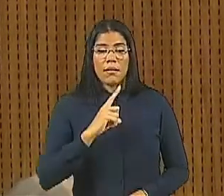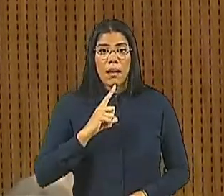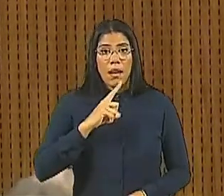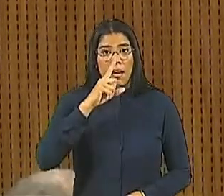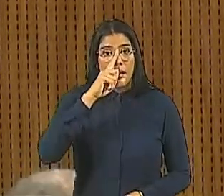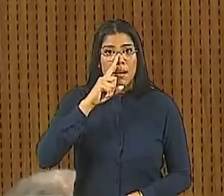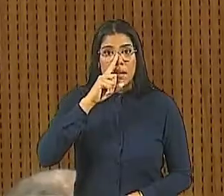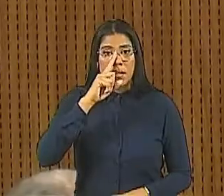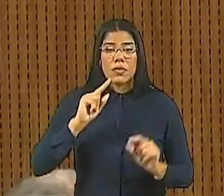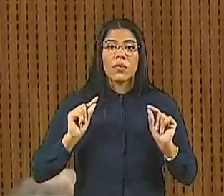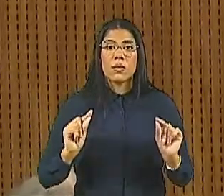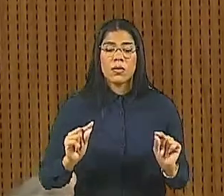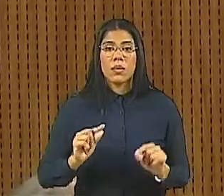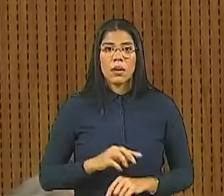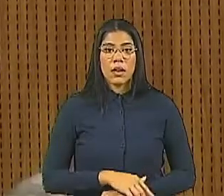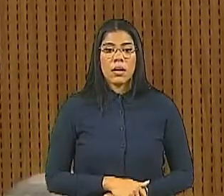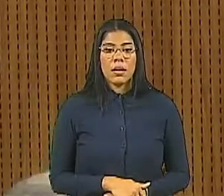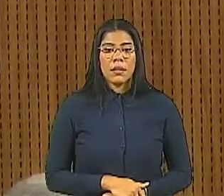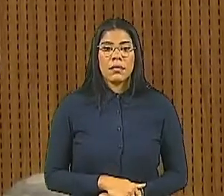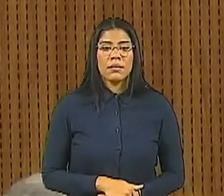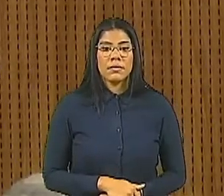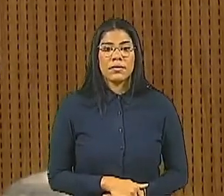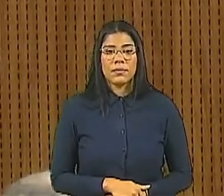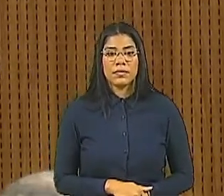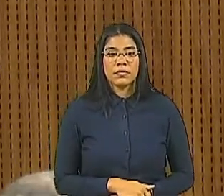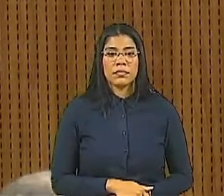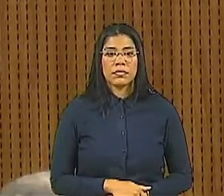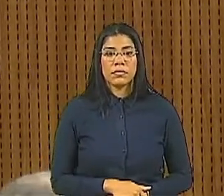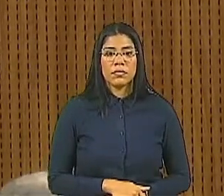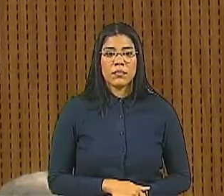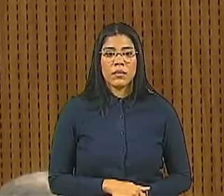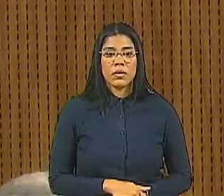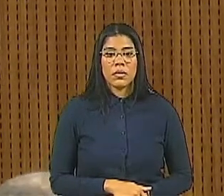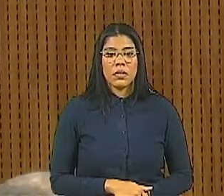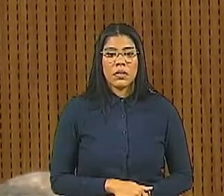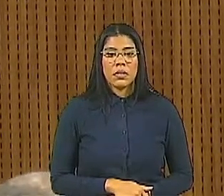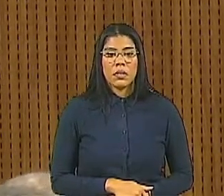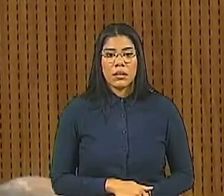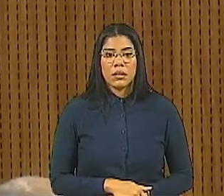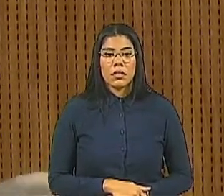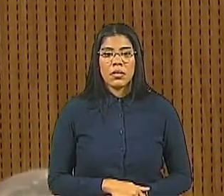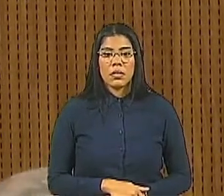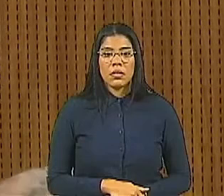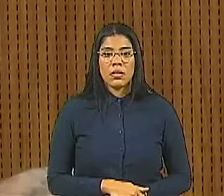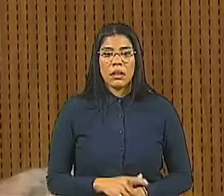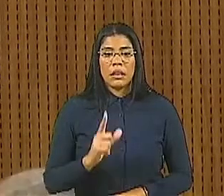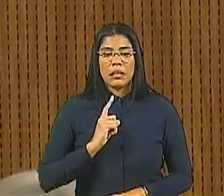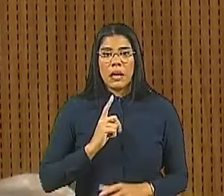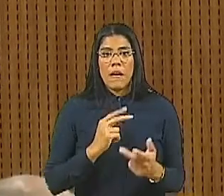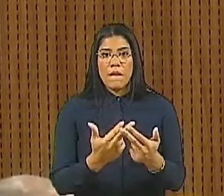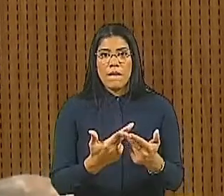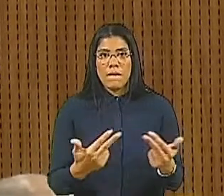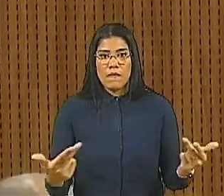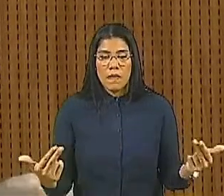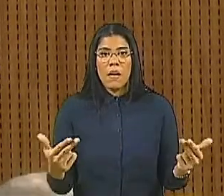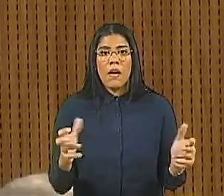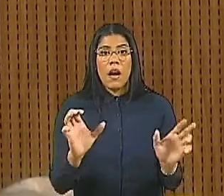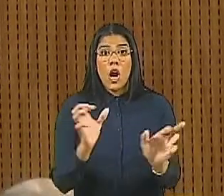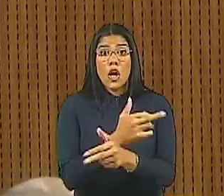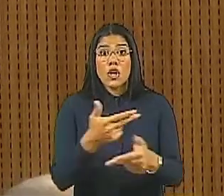exemplo, para nosso orgulho, o soldadinho do Araripe, por exemplo. e outras espécies